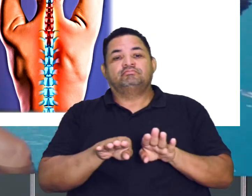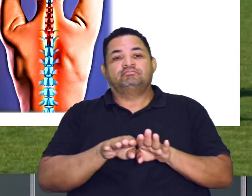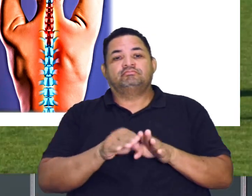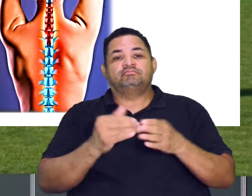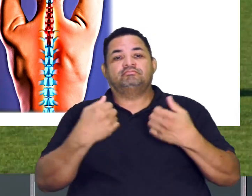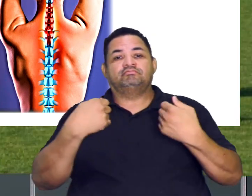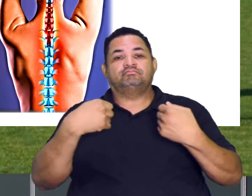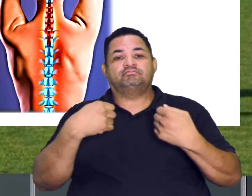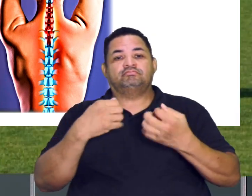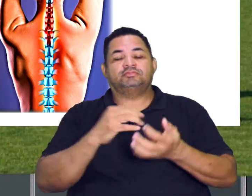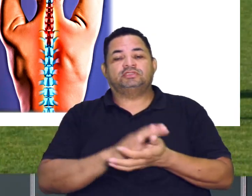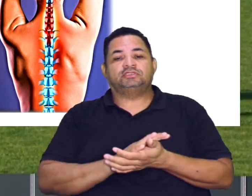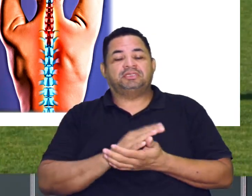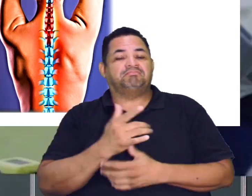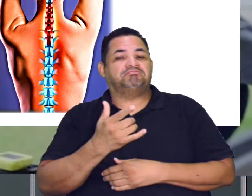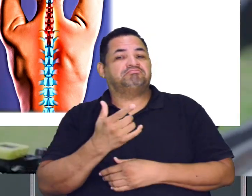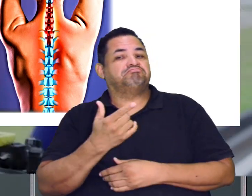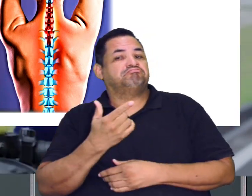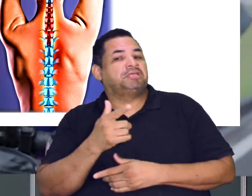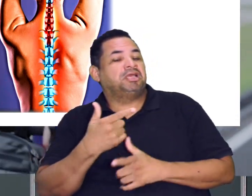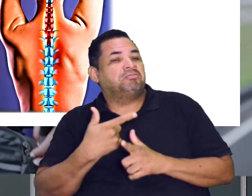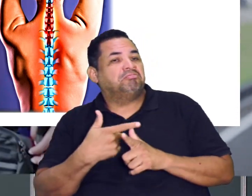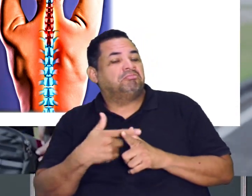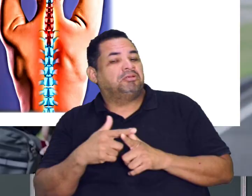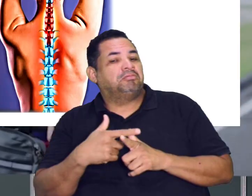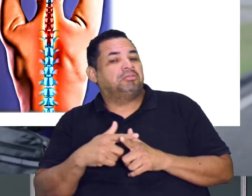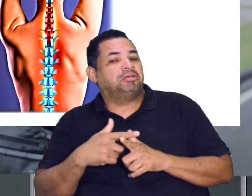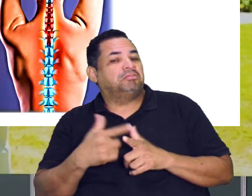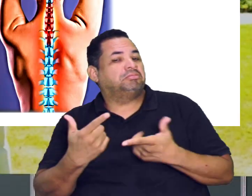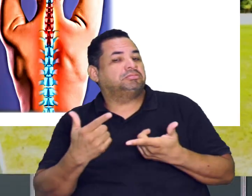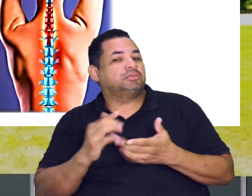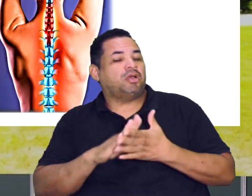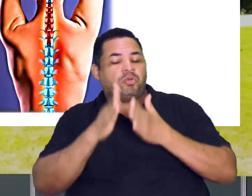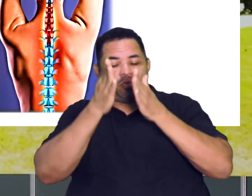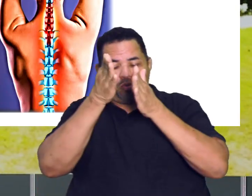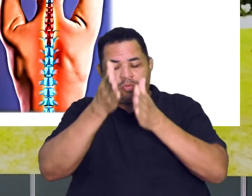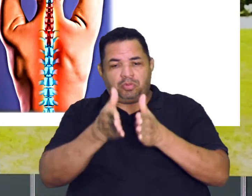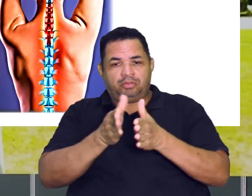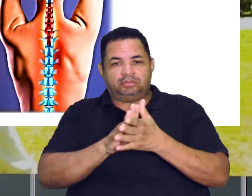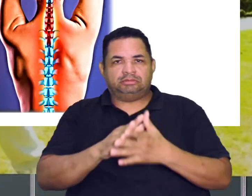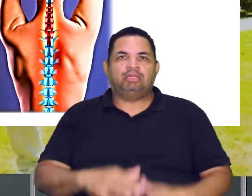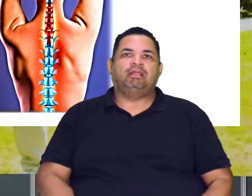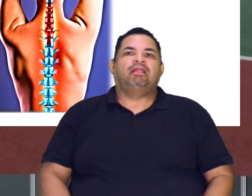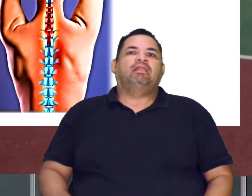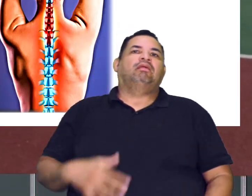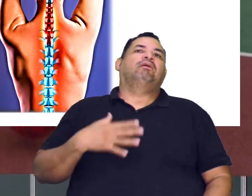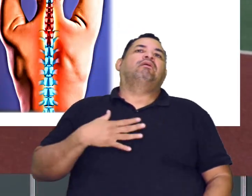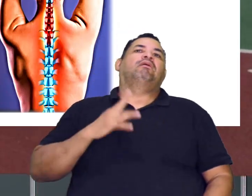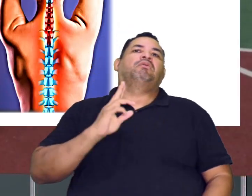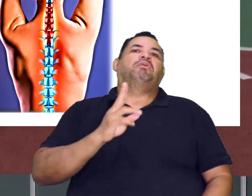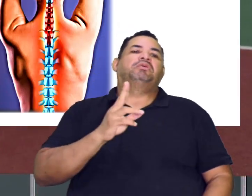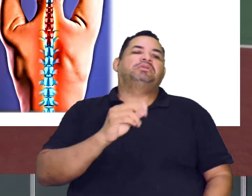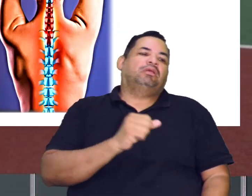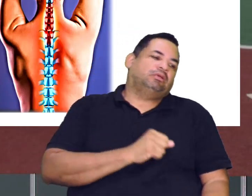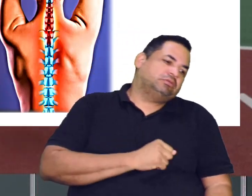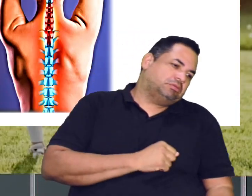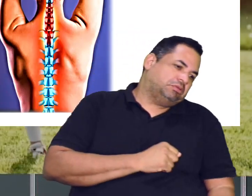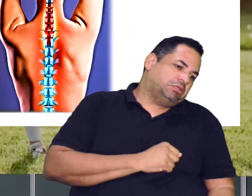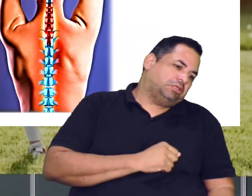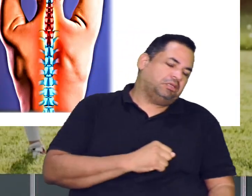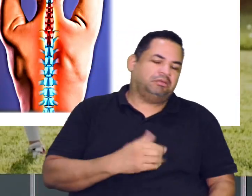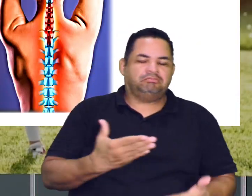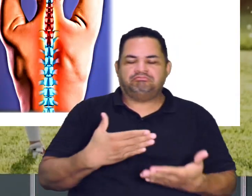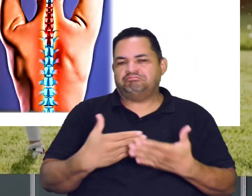estudante, você vai ter menos gasto de energia para manter a postura. Se você continuar lá escorregado, escorado,